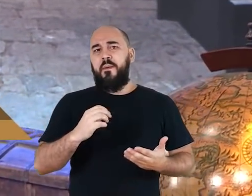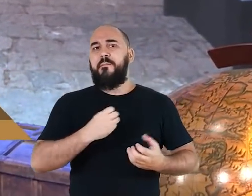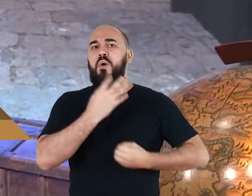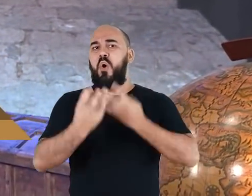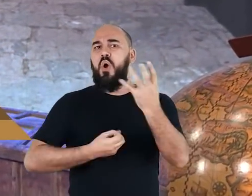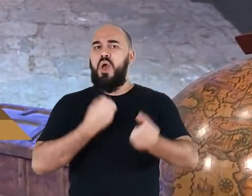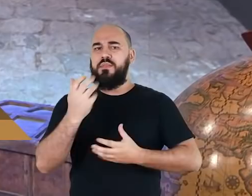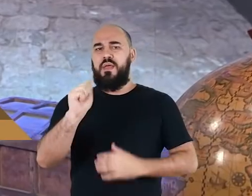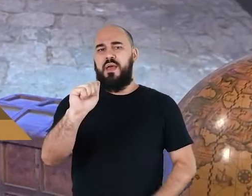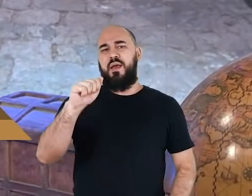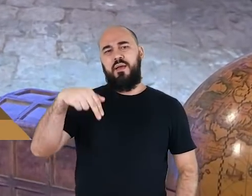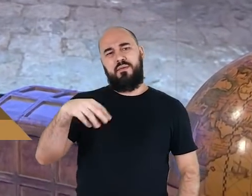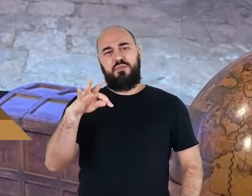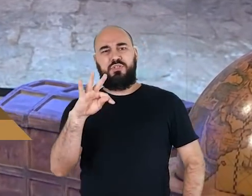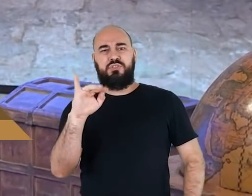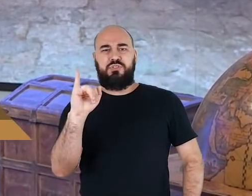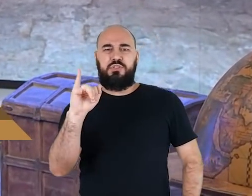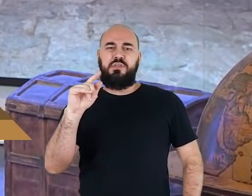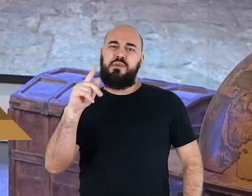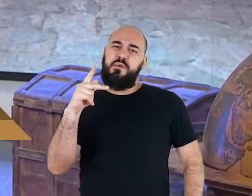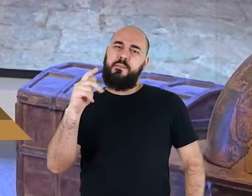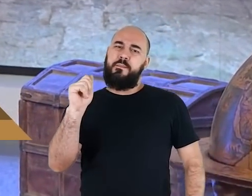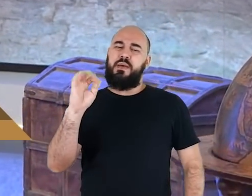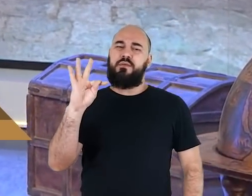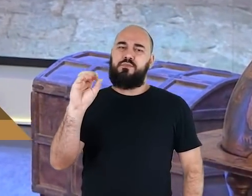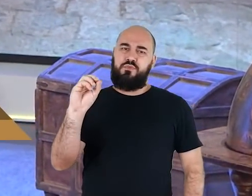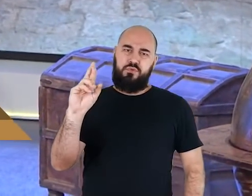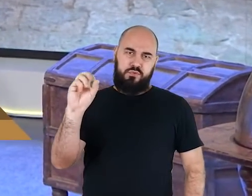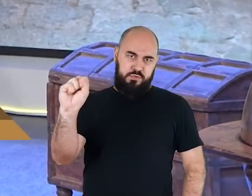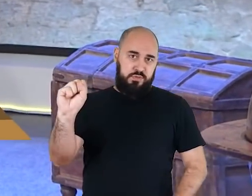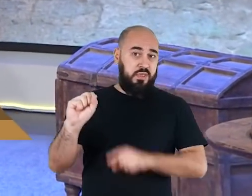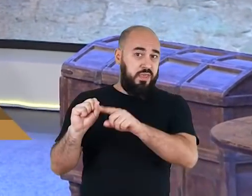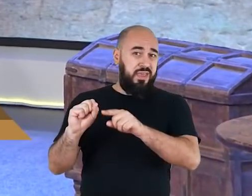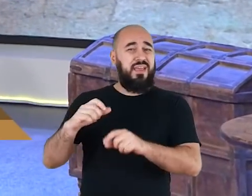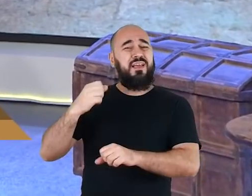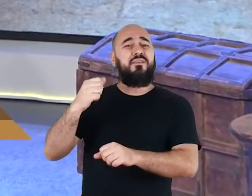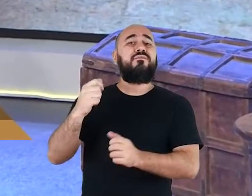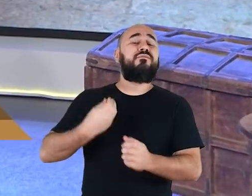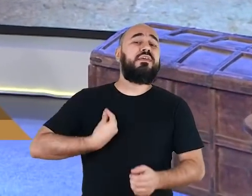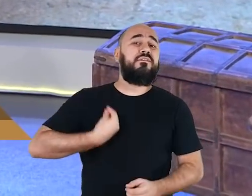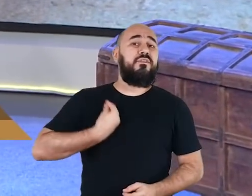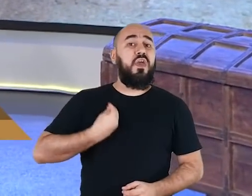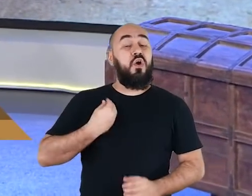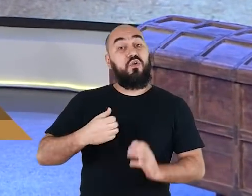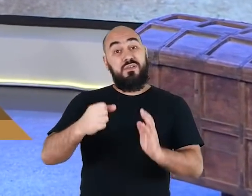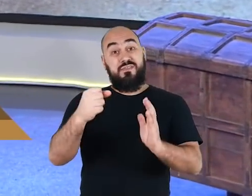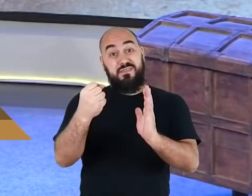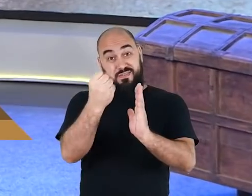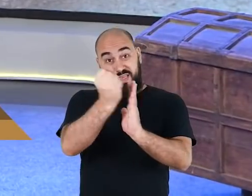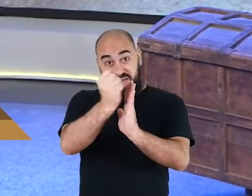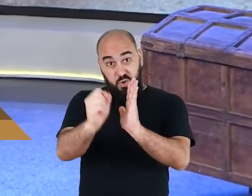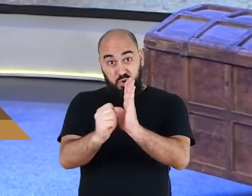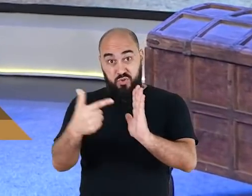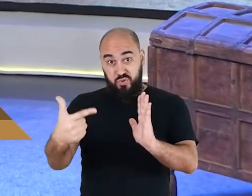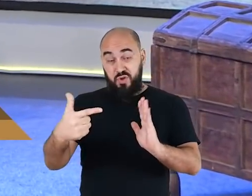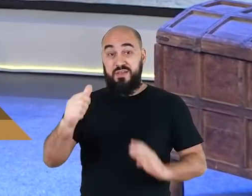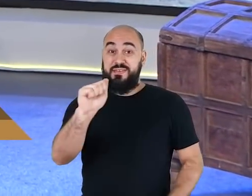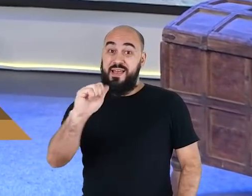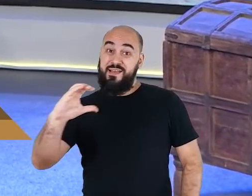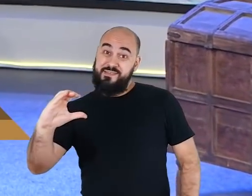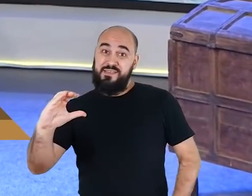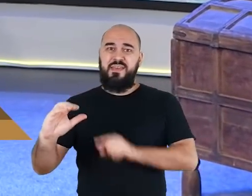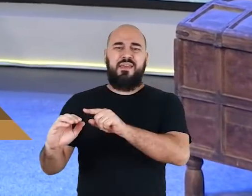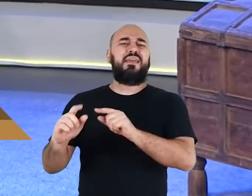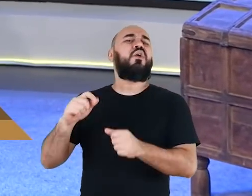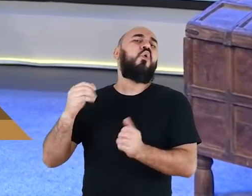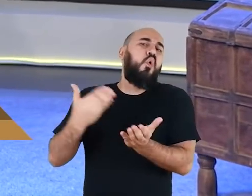Antípatros de Sidon, que viveu no segundo século a.C., que teria resolvido alistar as mais